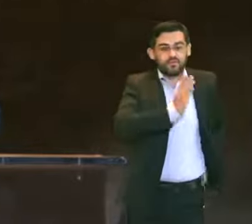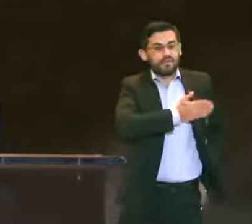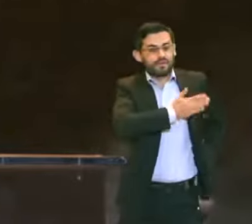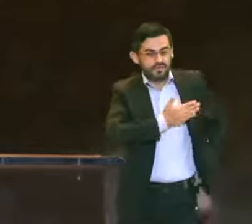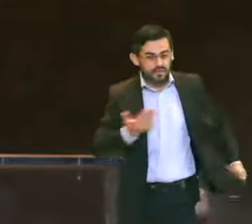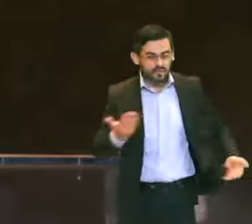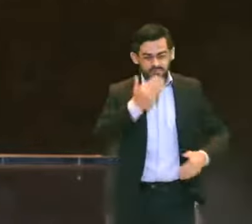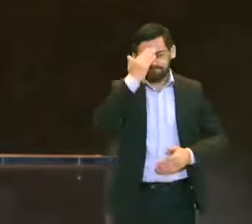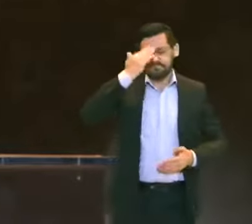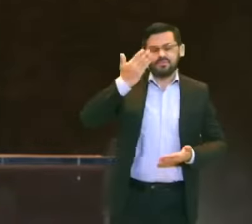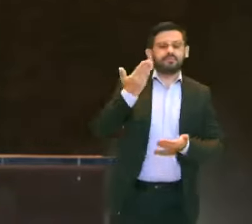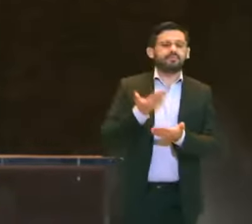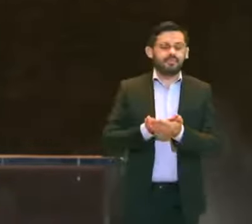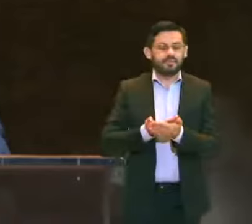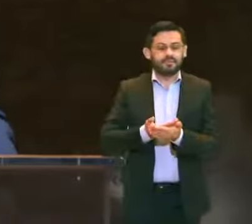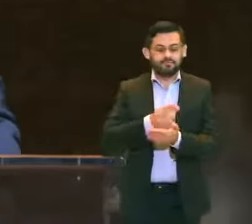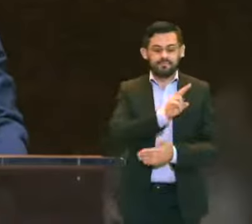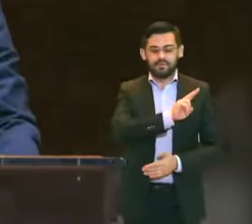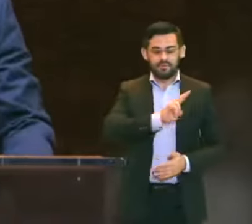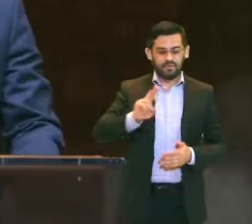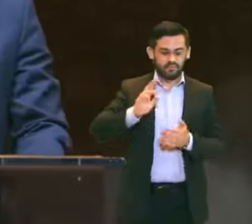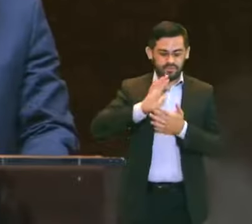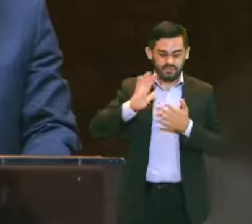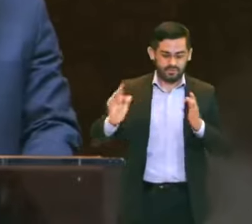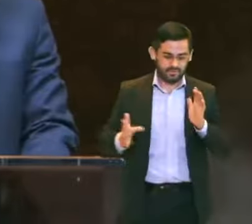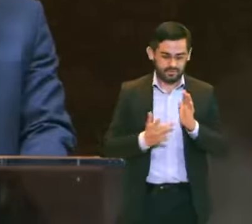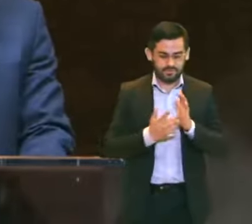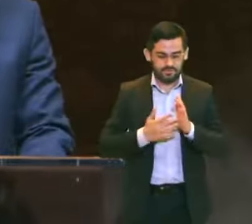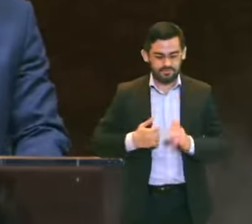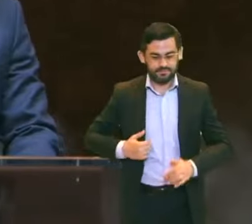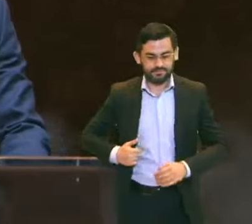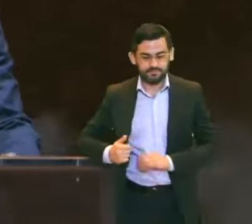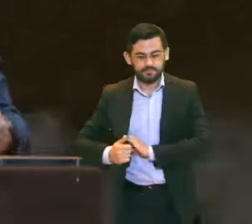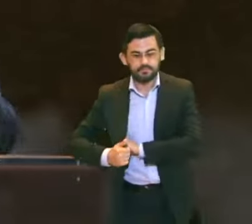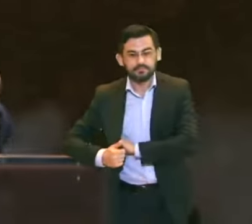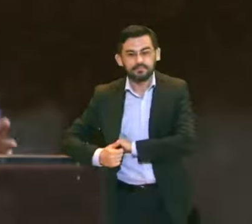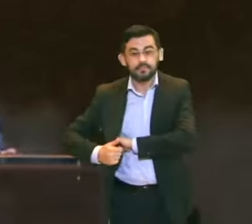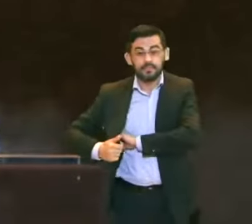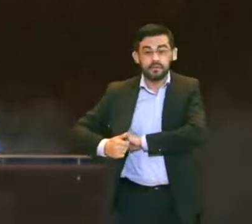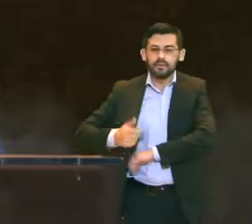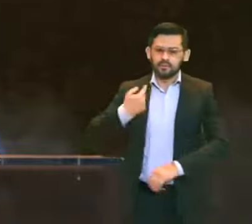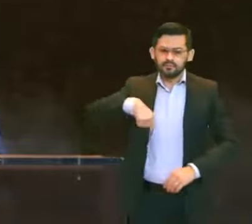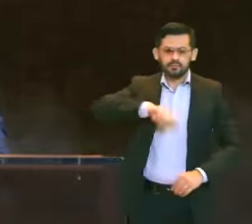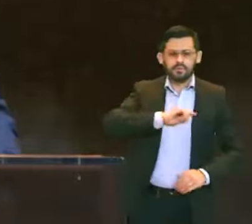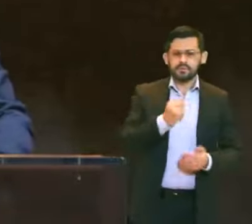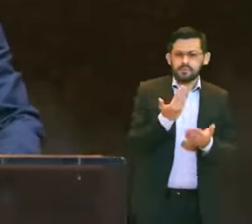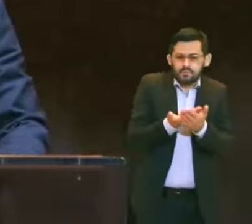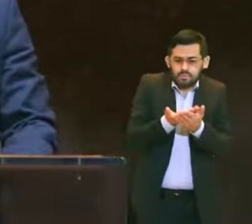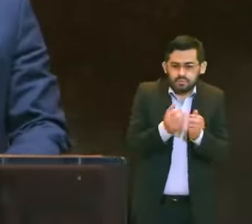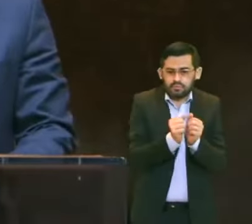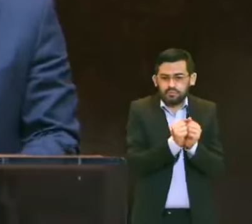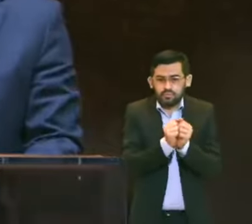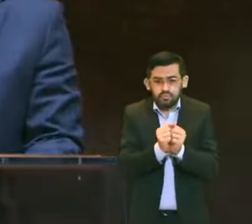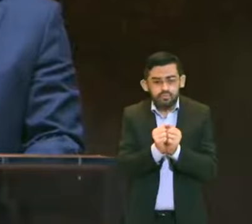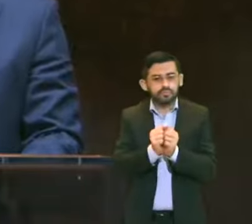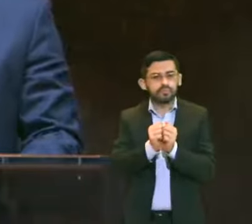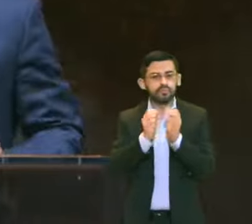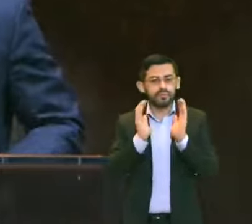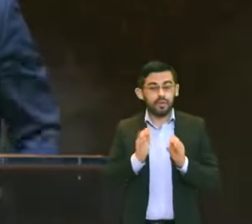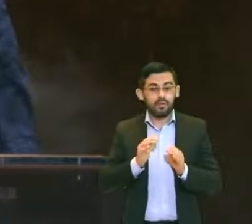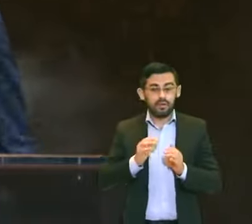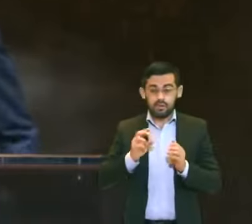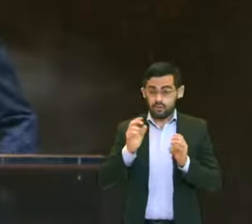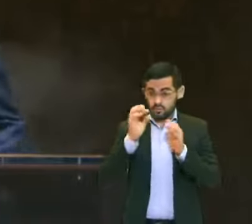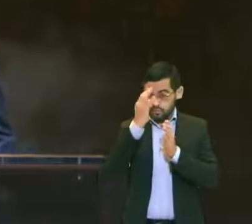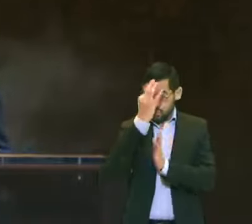aí eu creio, em nome de Jesus. Temos estudado juntos